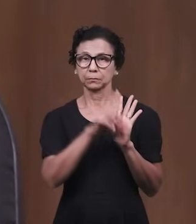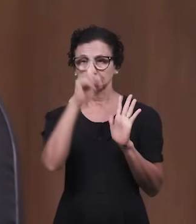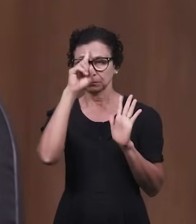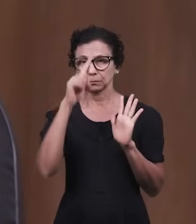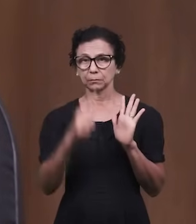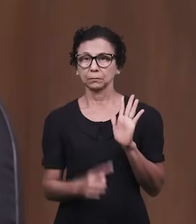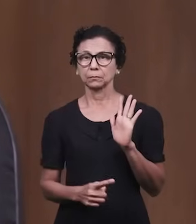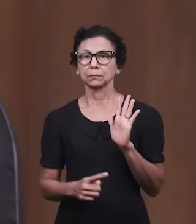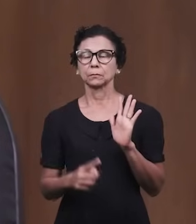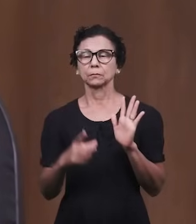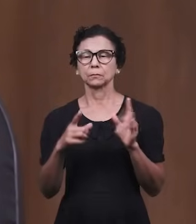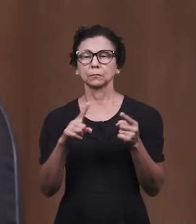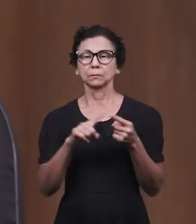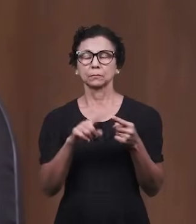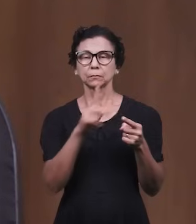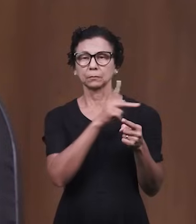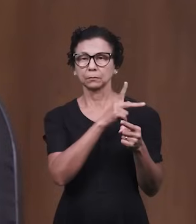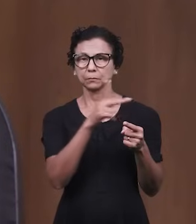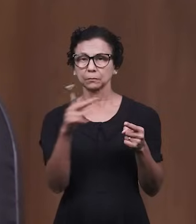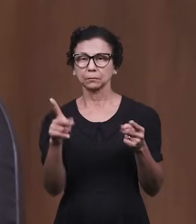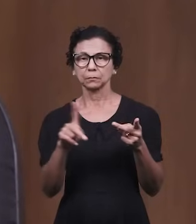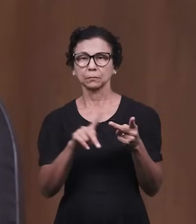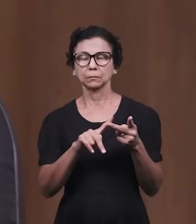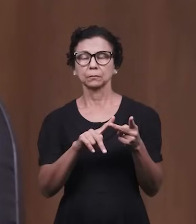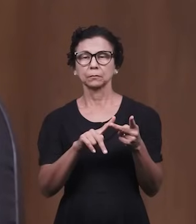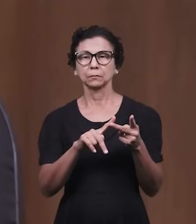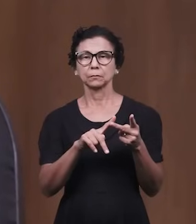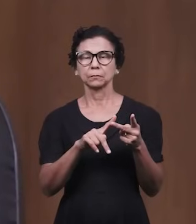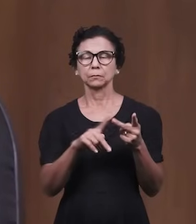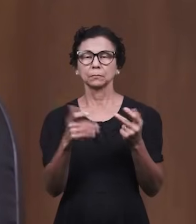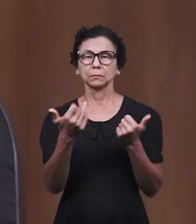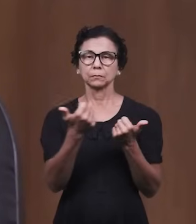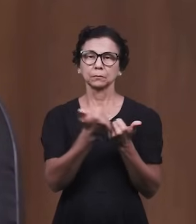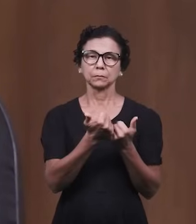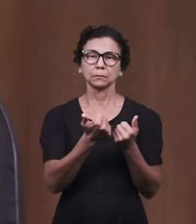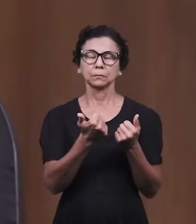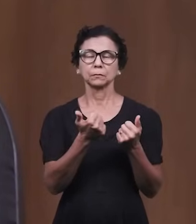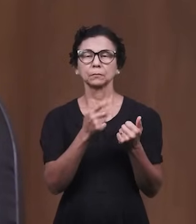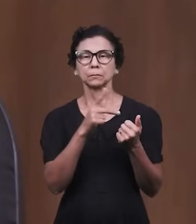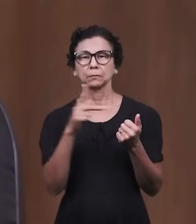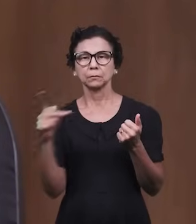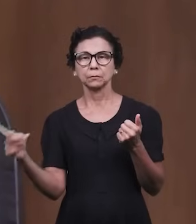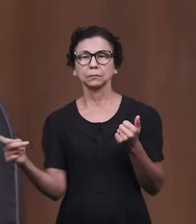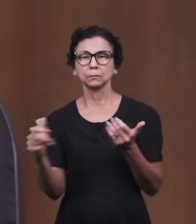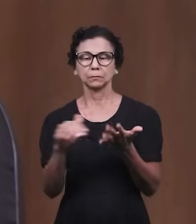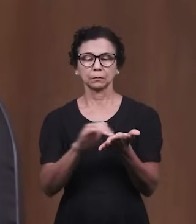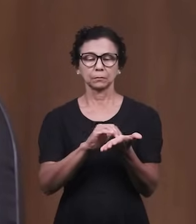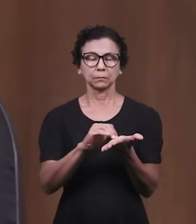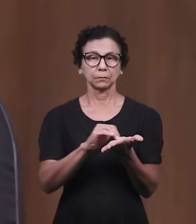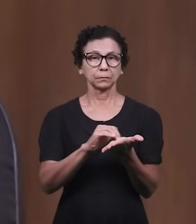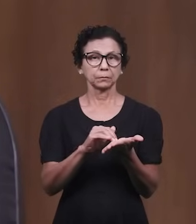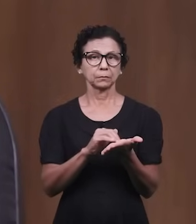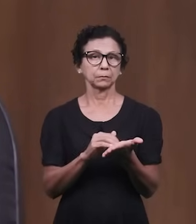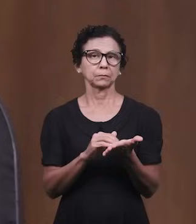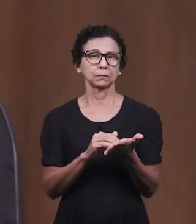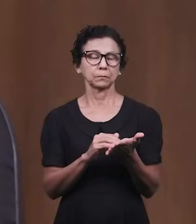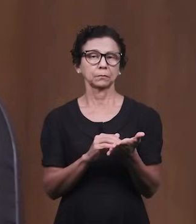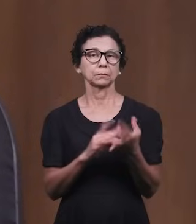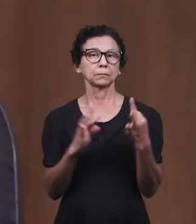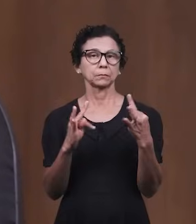que ter presidente, temos que ter vice-presidente, secretário. Então, nós temos tudo isso conforme